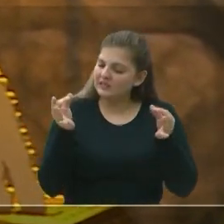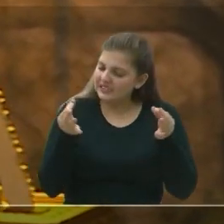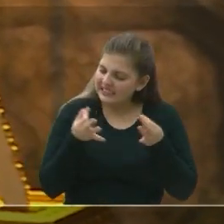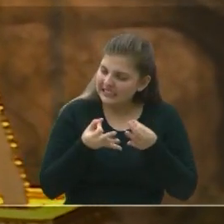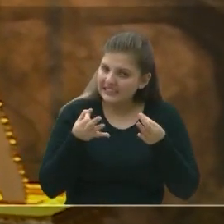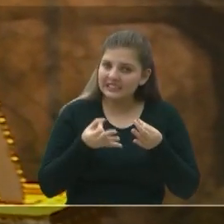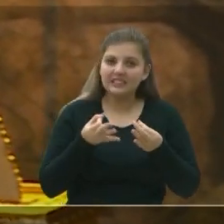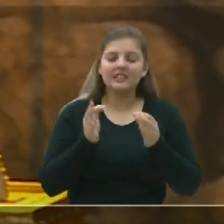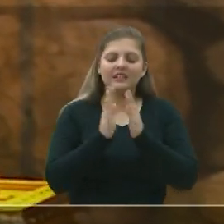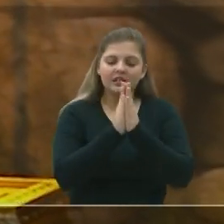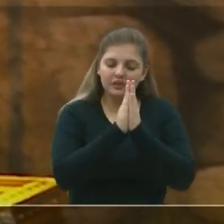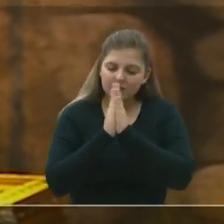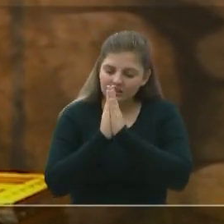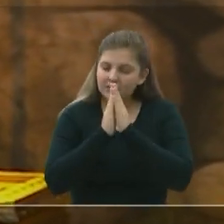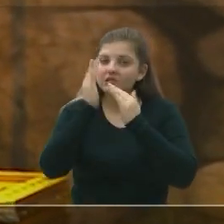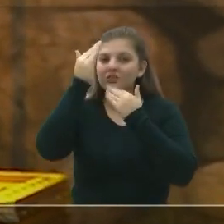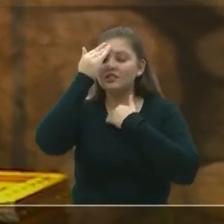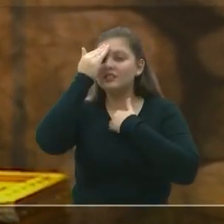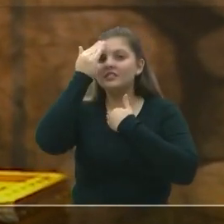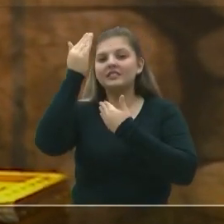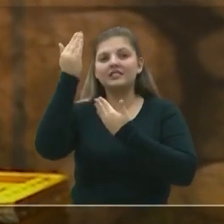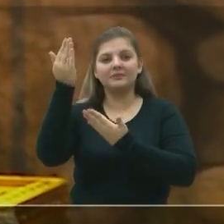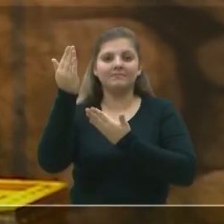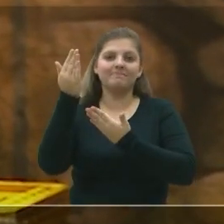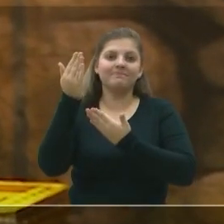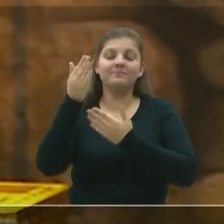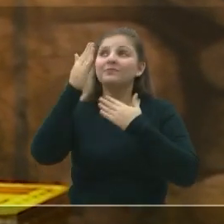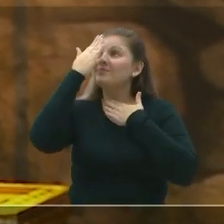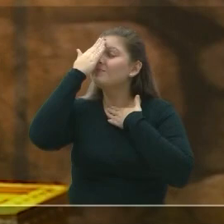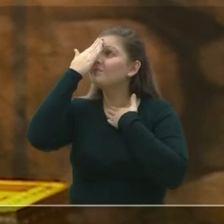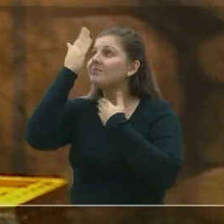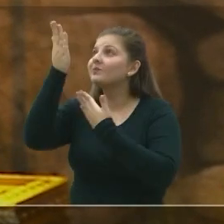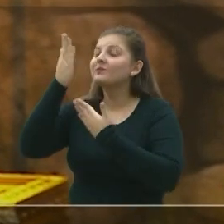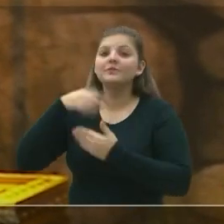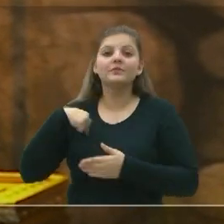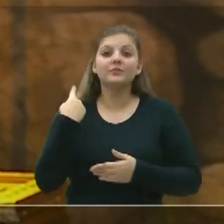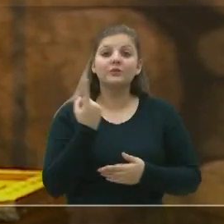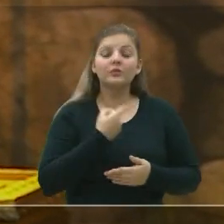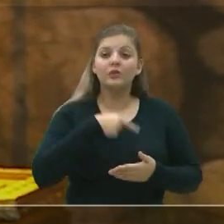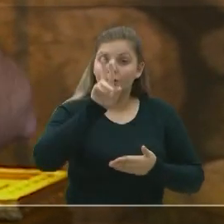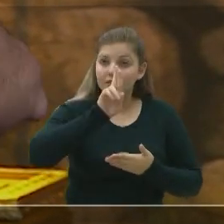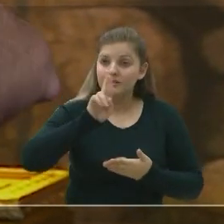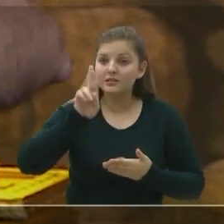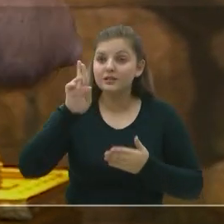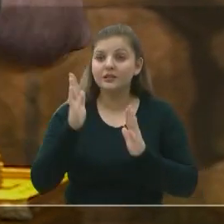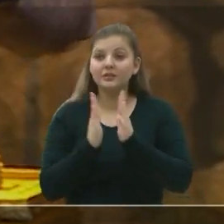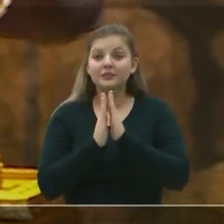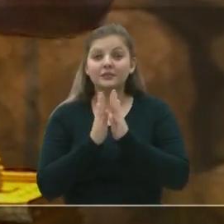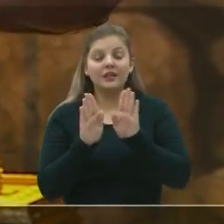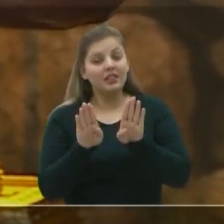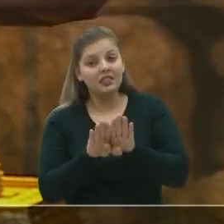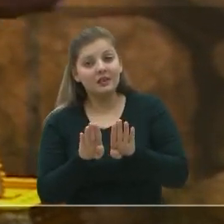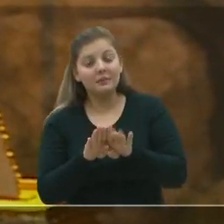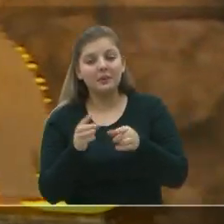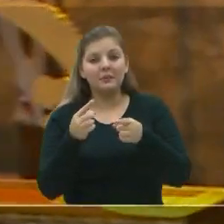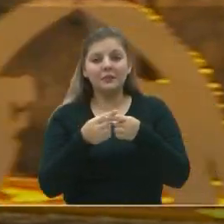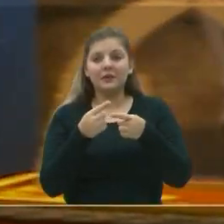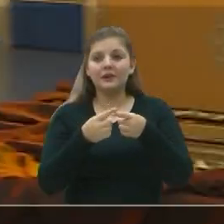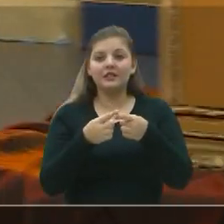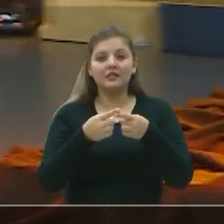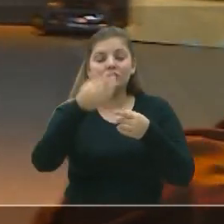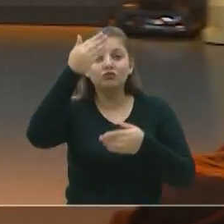de agradecimento, você vai agradecer a Nosso Senhor também, porque Ele abre diante de